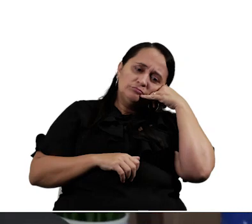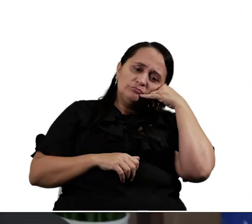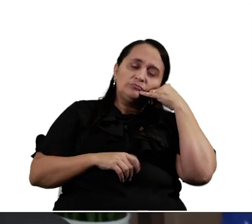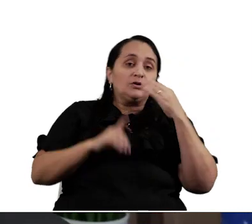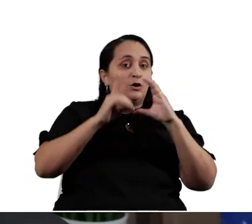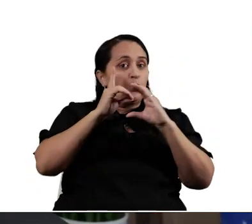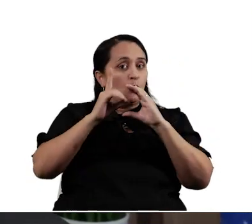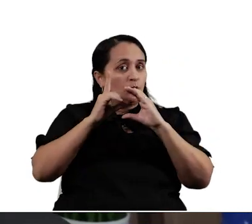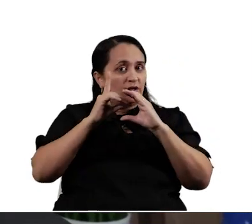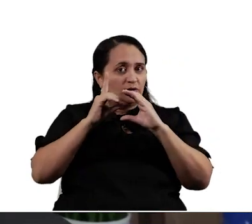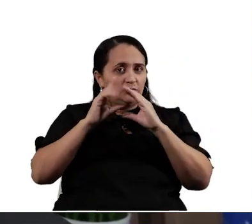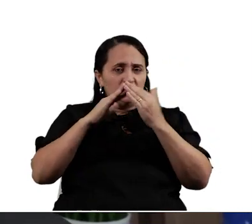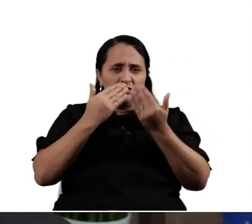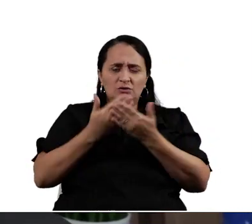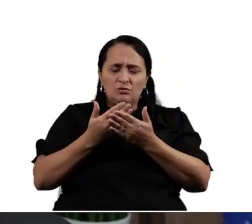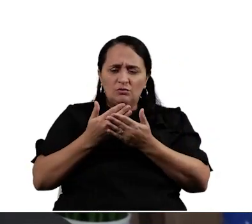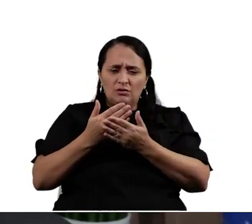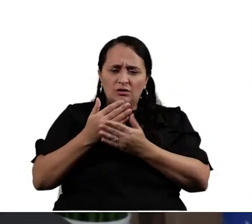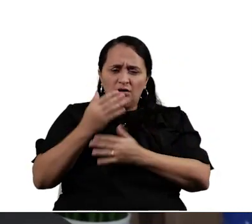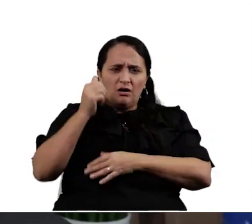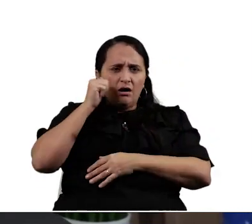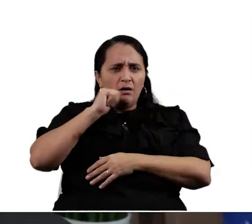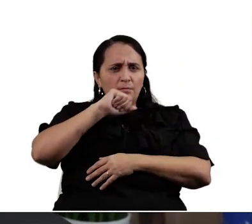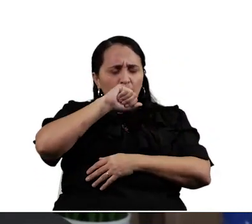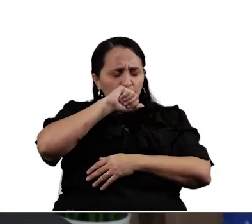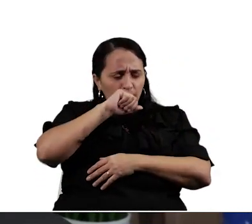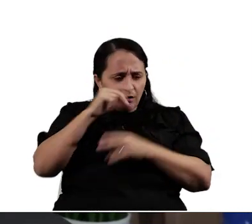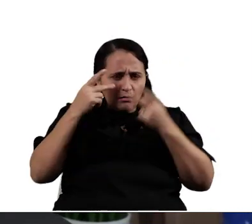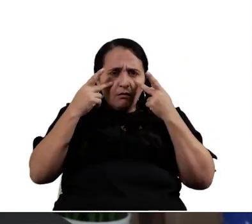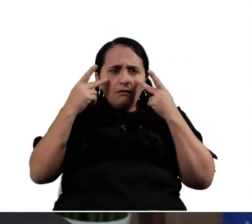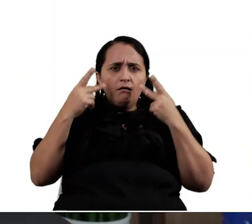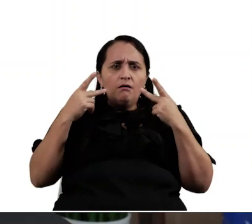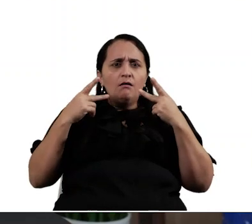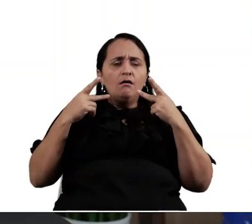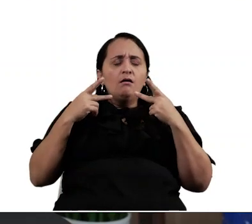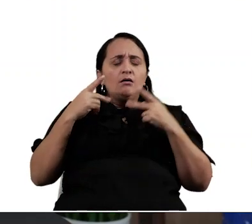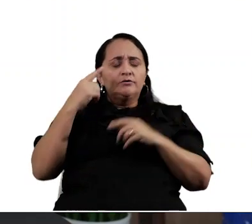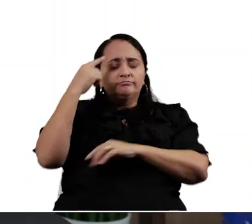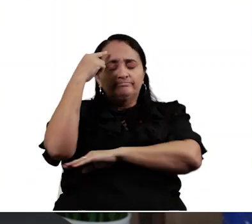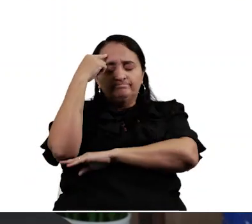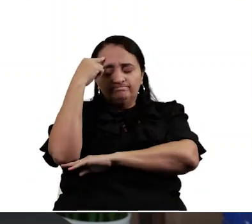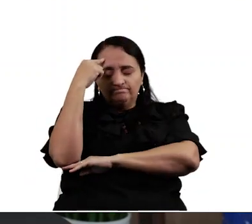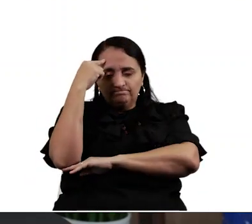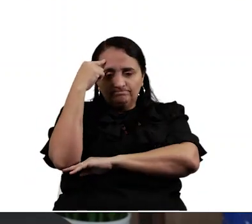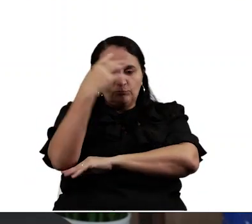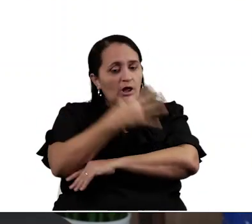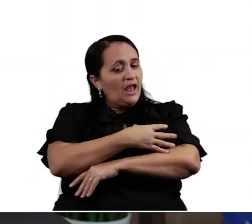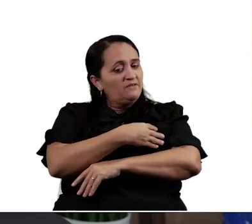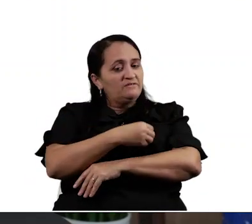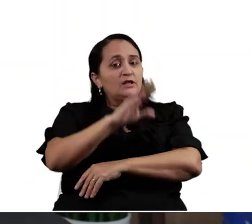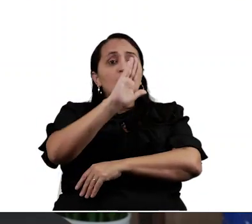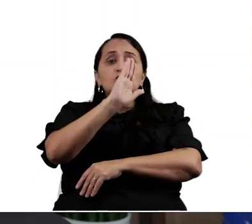escola. Ela ficou envergonhada e foi buscar a filha, que já estava de castigo. Pois